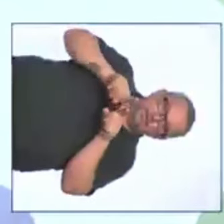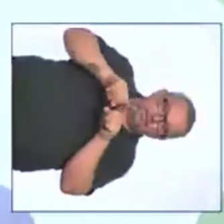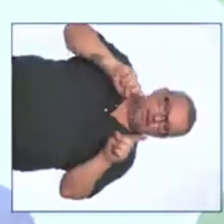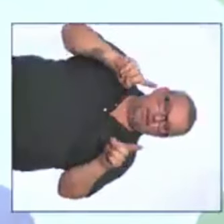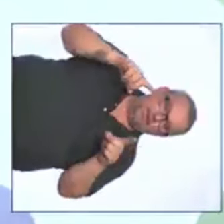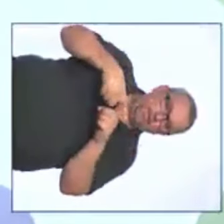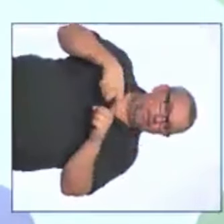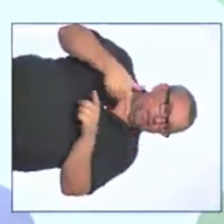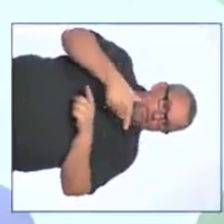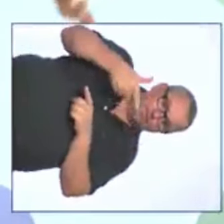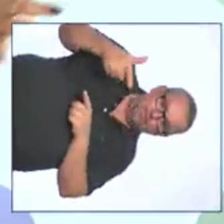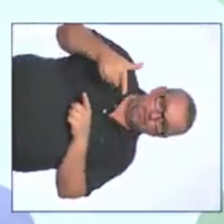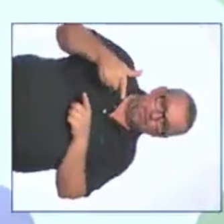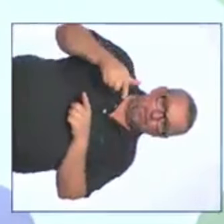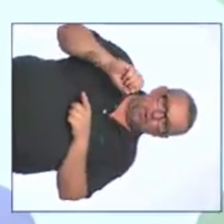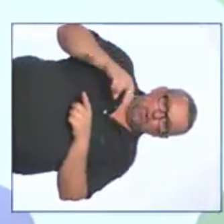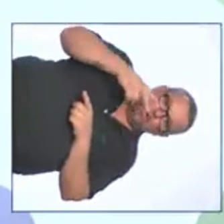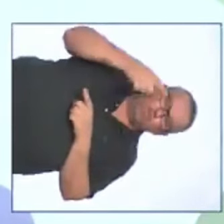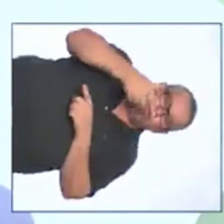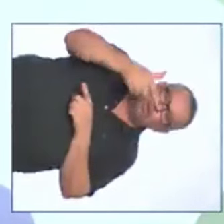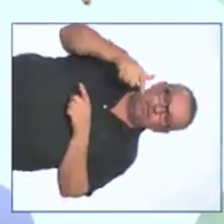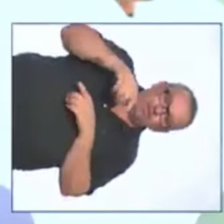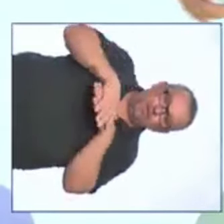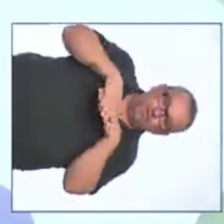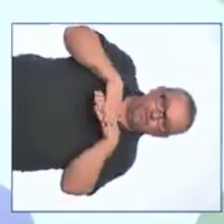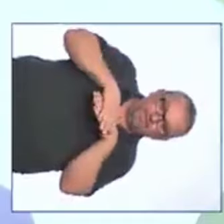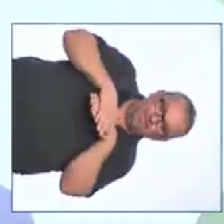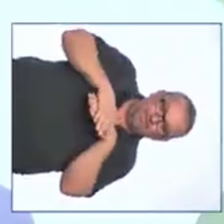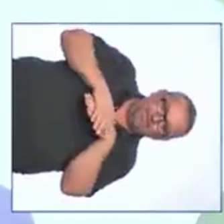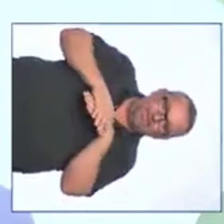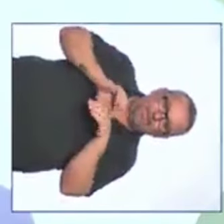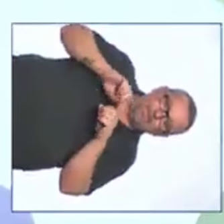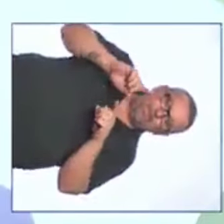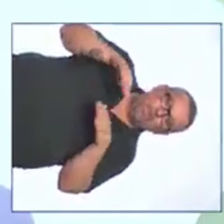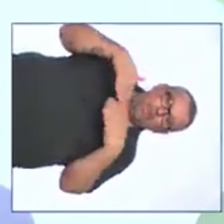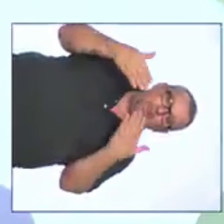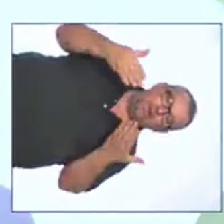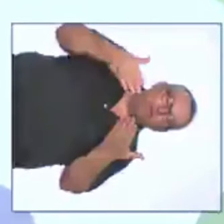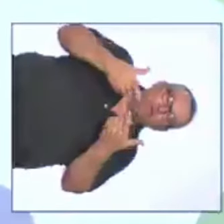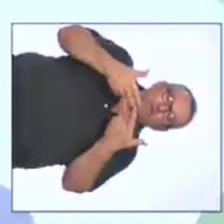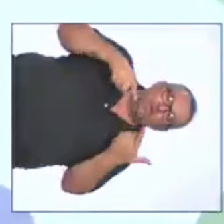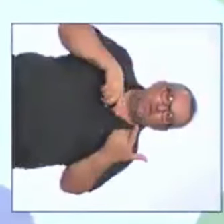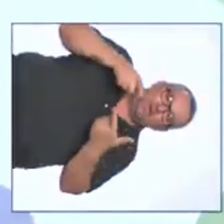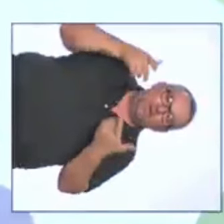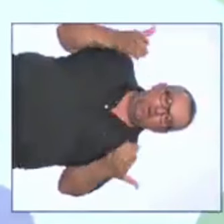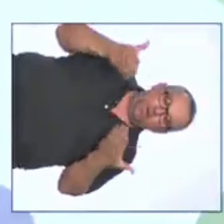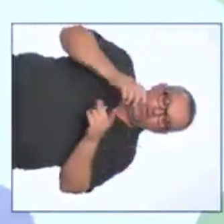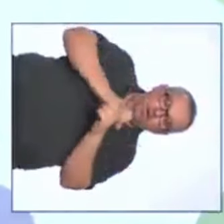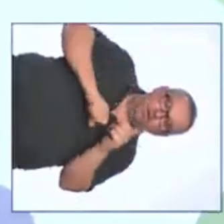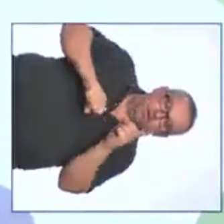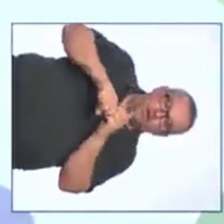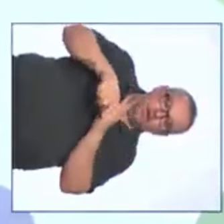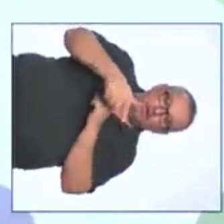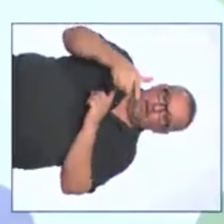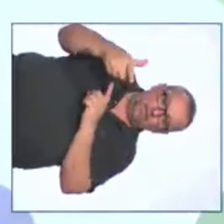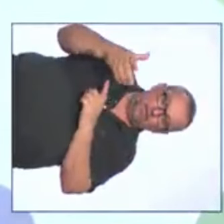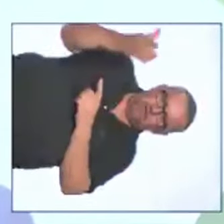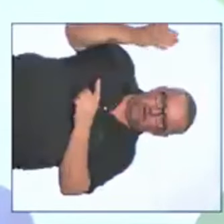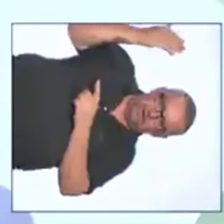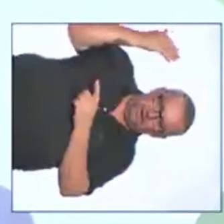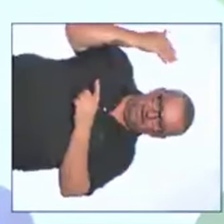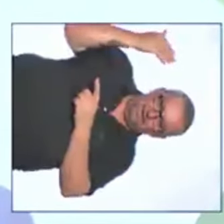que era porque não existia ou será que porque não era considerado né quais são os fatores que a gente tem hoje na nossa sociedade que geram